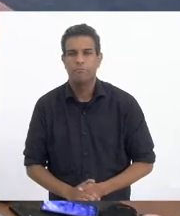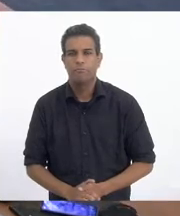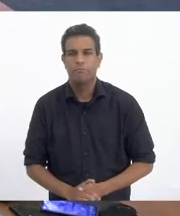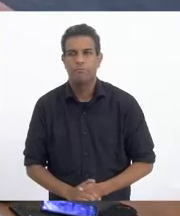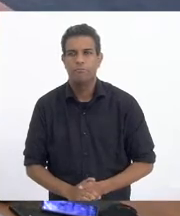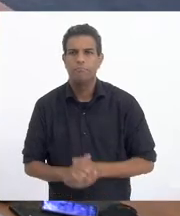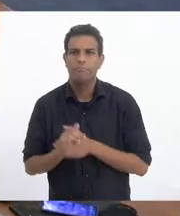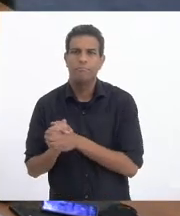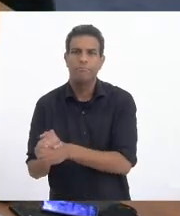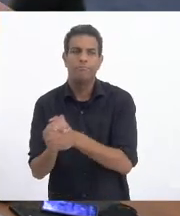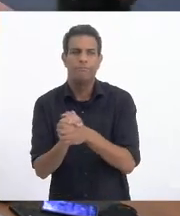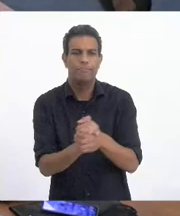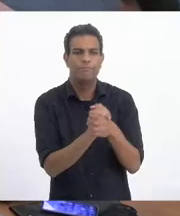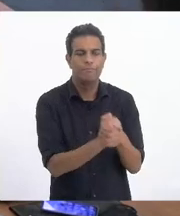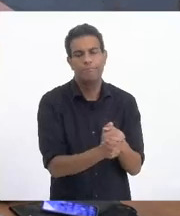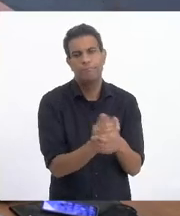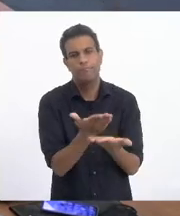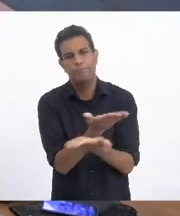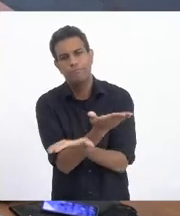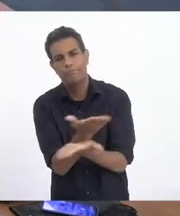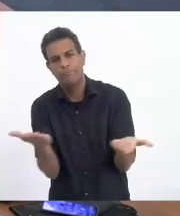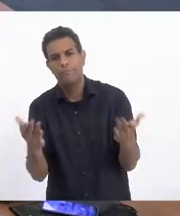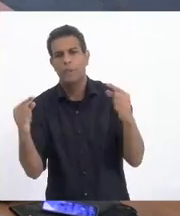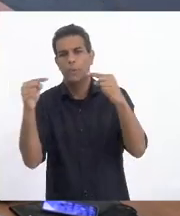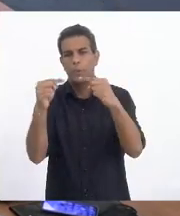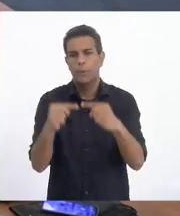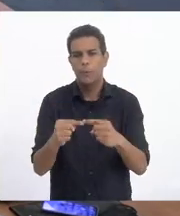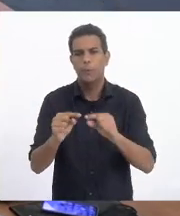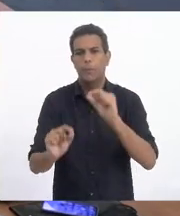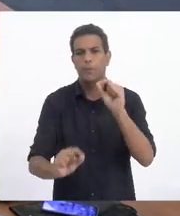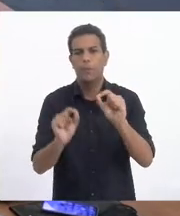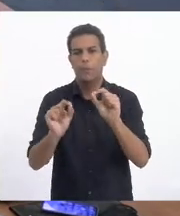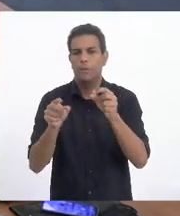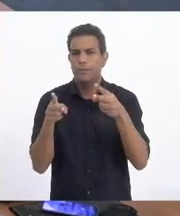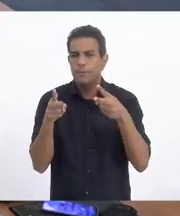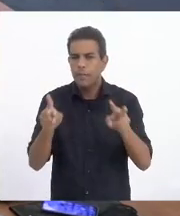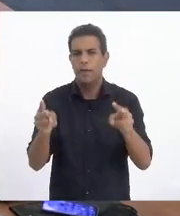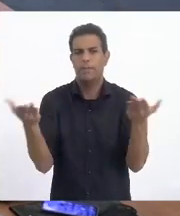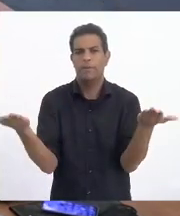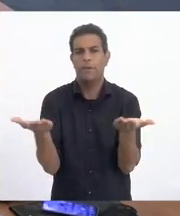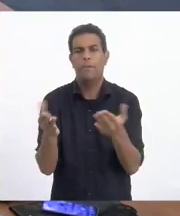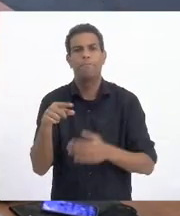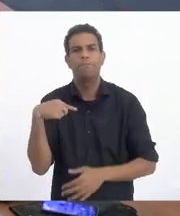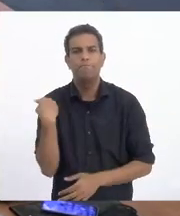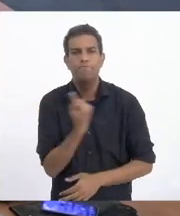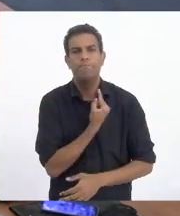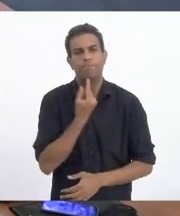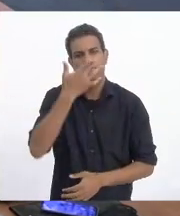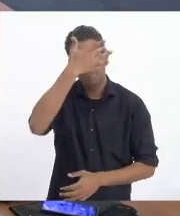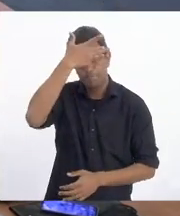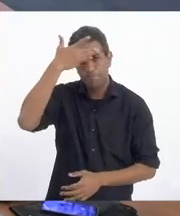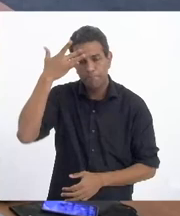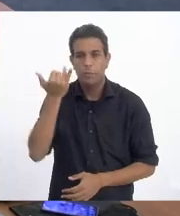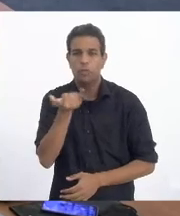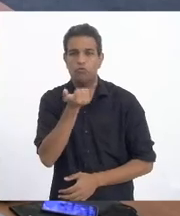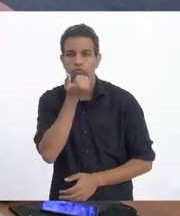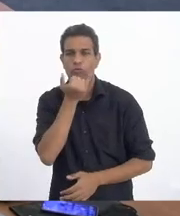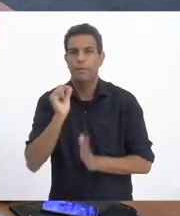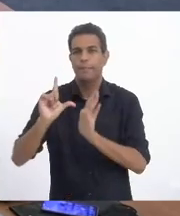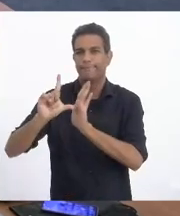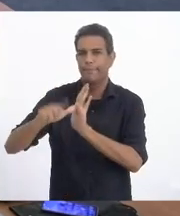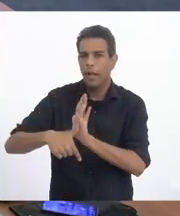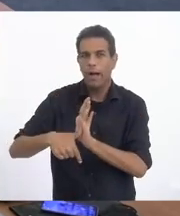Eu cumprimento a todos, a mesa, né, o meu amigo de sempre, Marcelo Seudino, e todos aqui presentes. Desculpa pelo atraso,